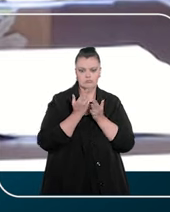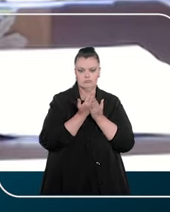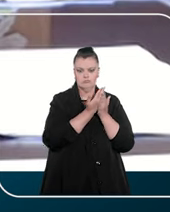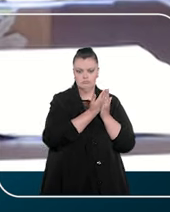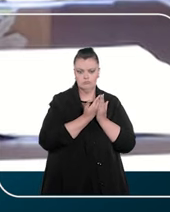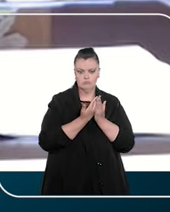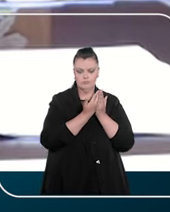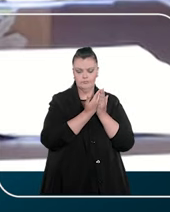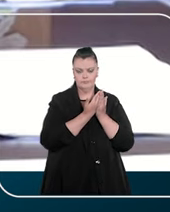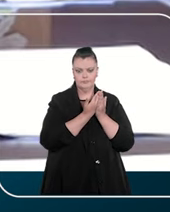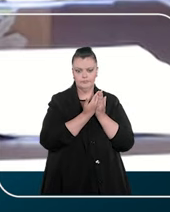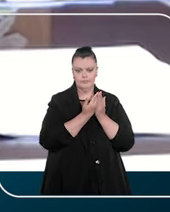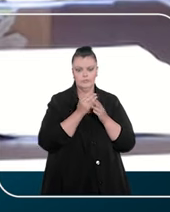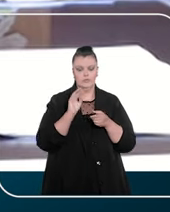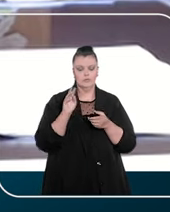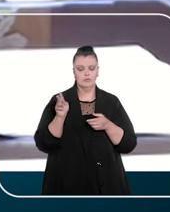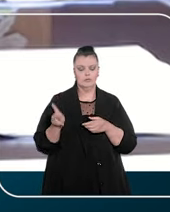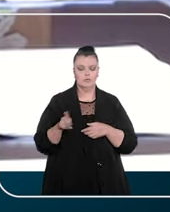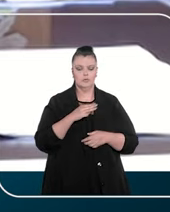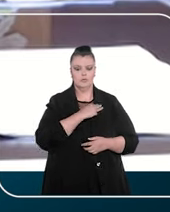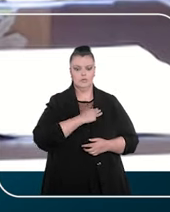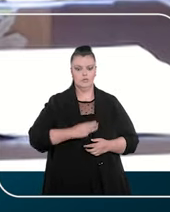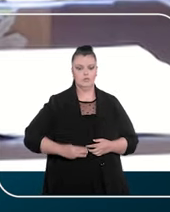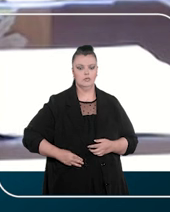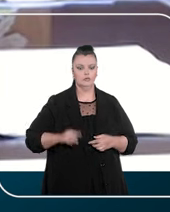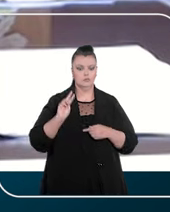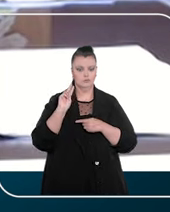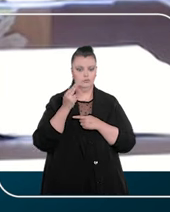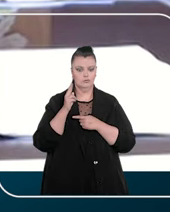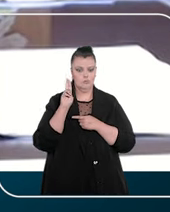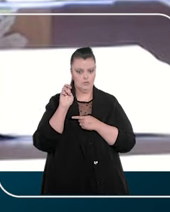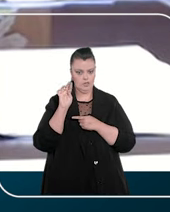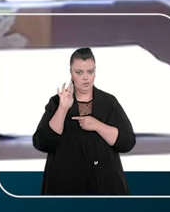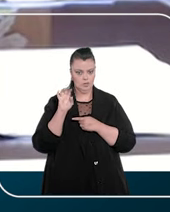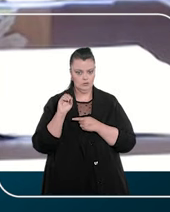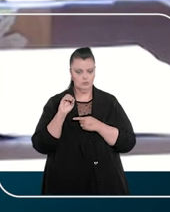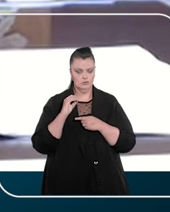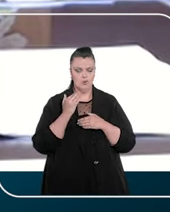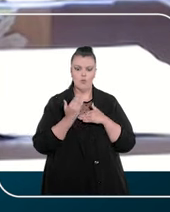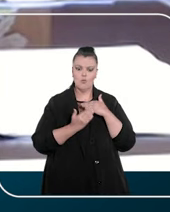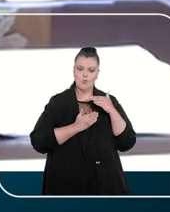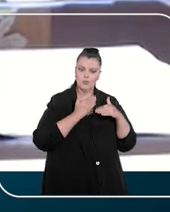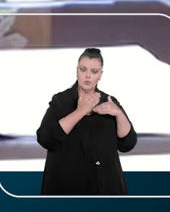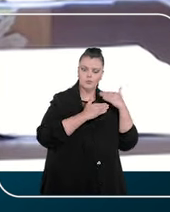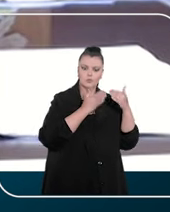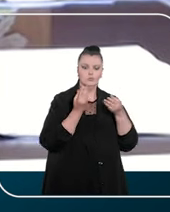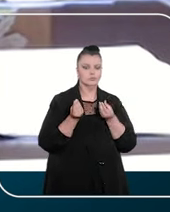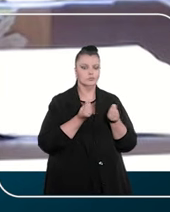pelo ministro Humberto Martins, e vamos ver como é que isso vai se desenrolar. Precisamos